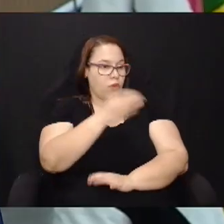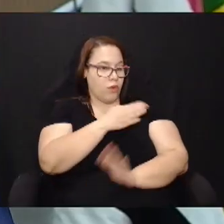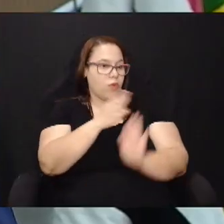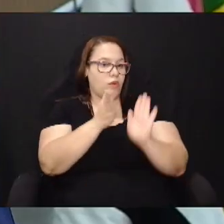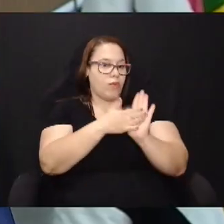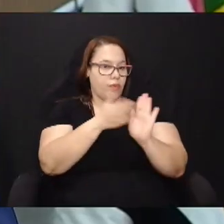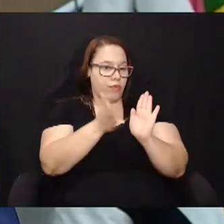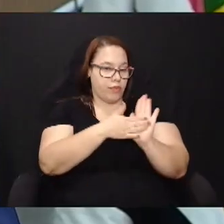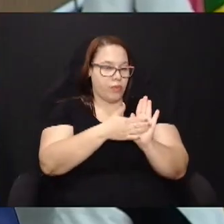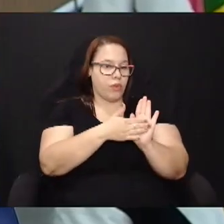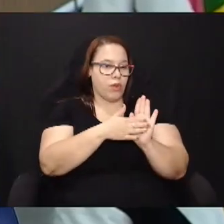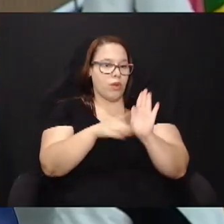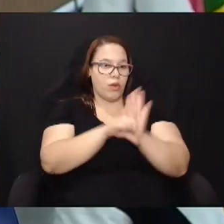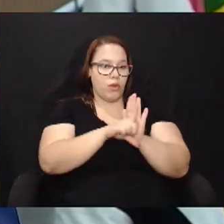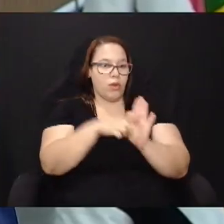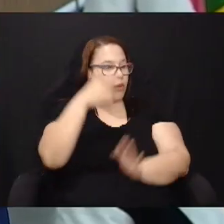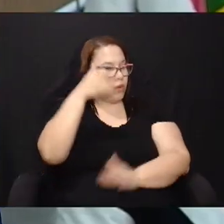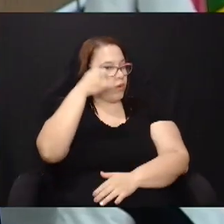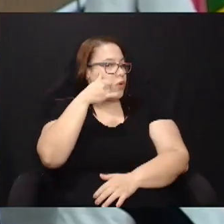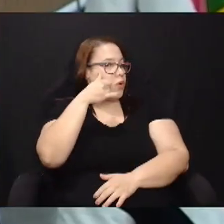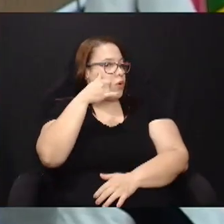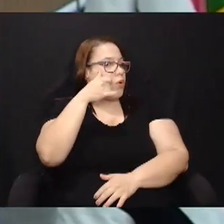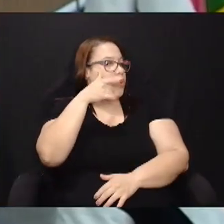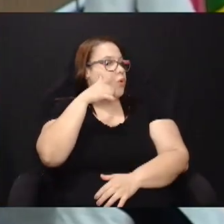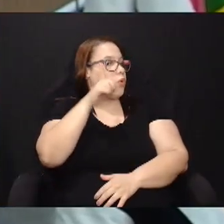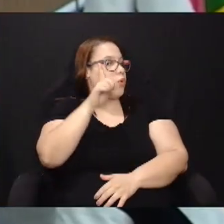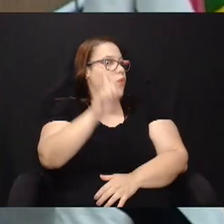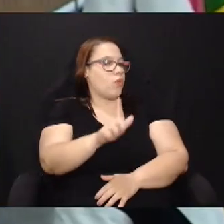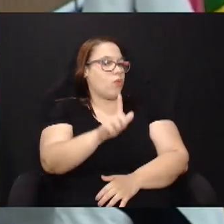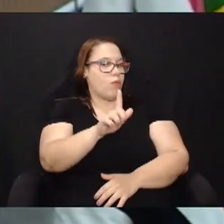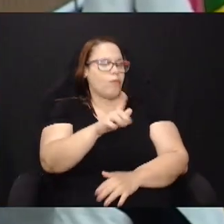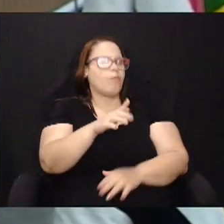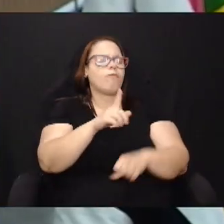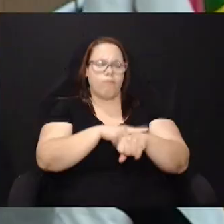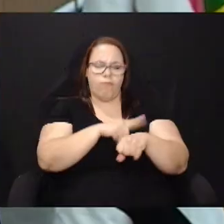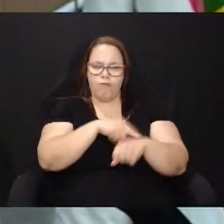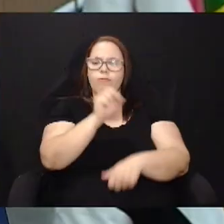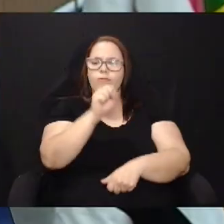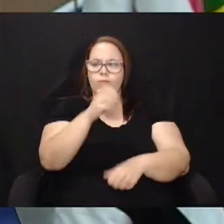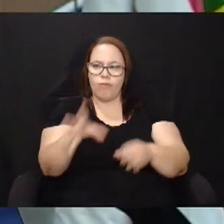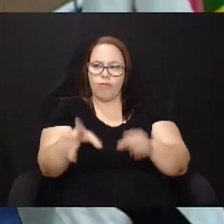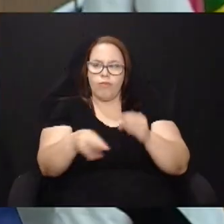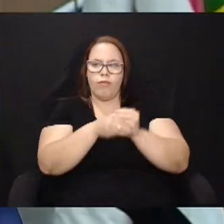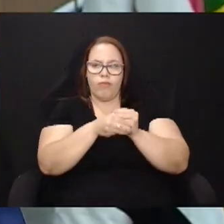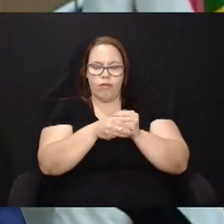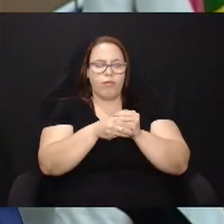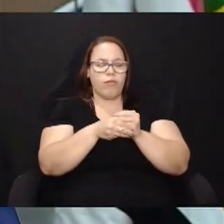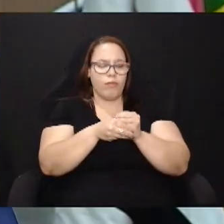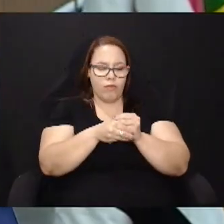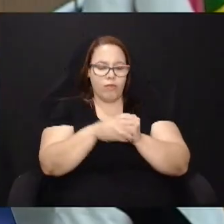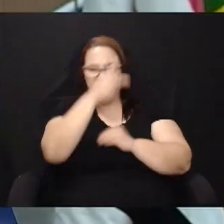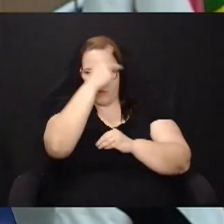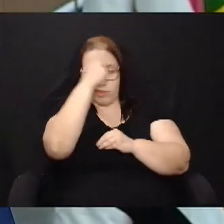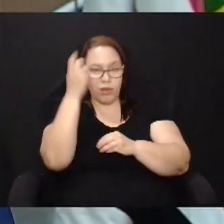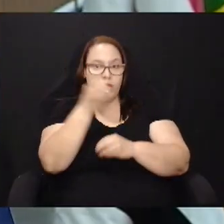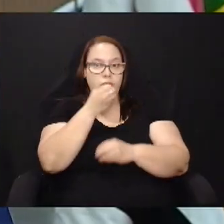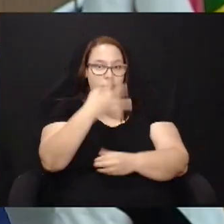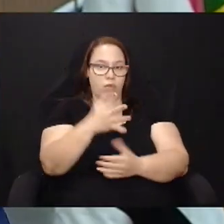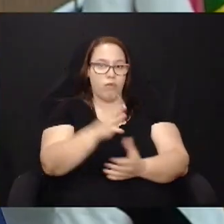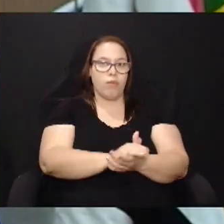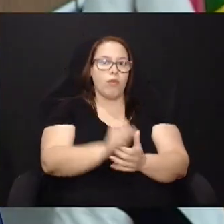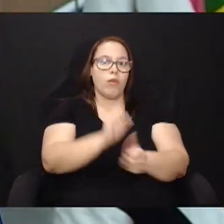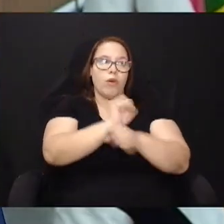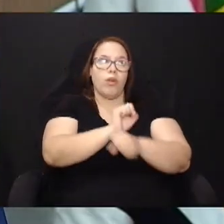não conseguiu ainda colocar em vigência ainda, dá tempo da gente incluir, colocar e as pessoas serem beneficiadas. Espero eu que